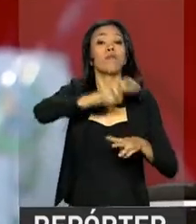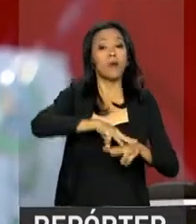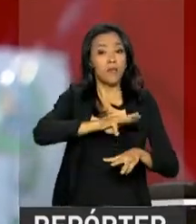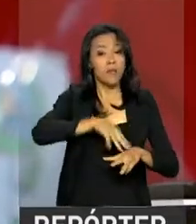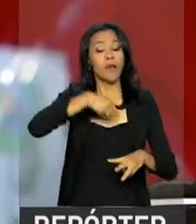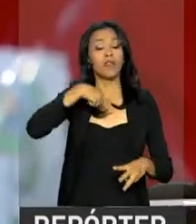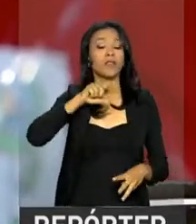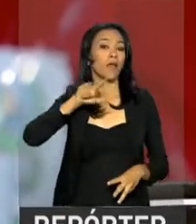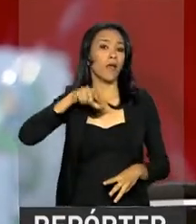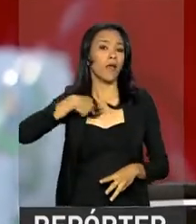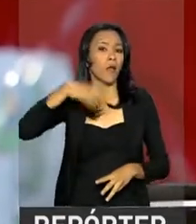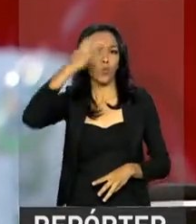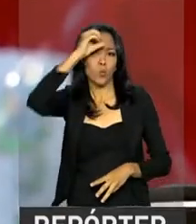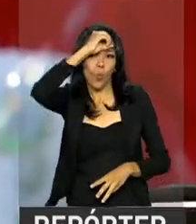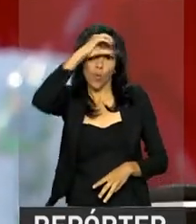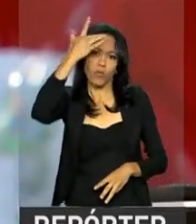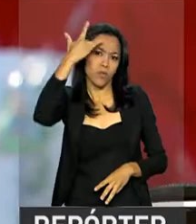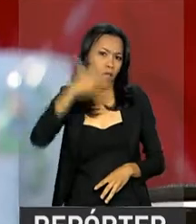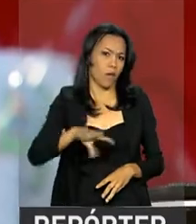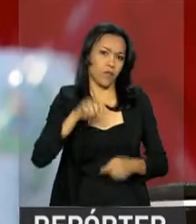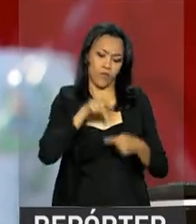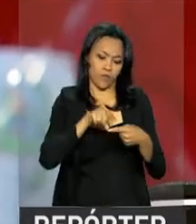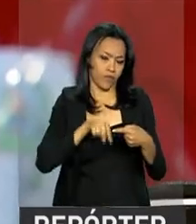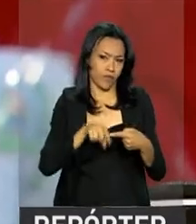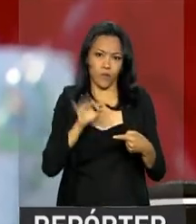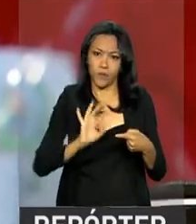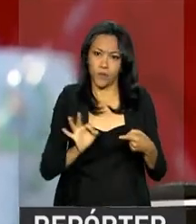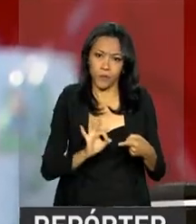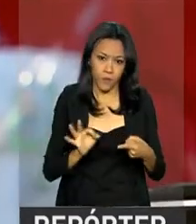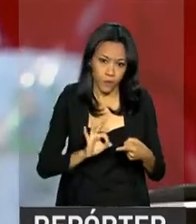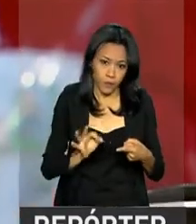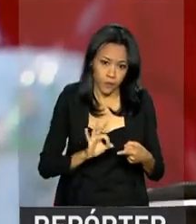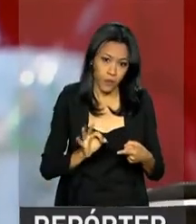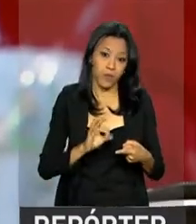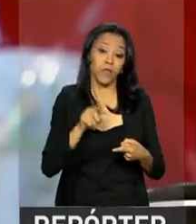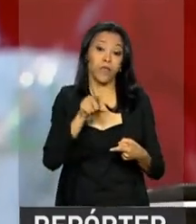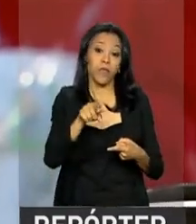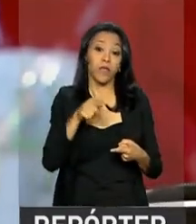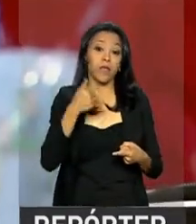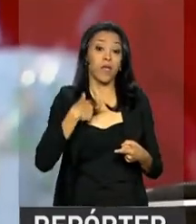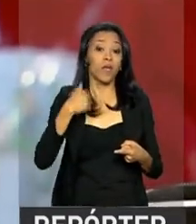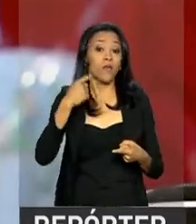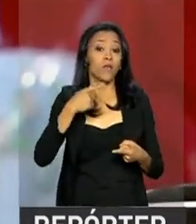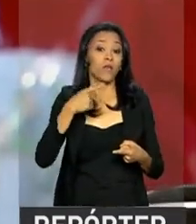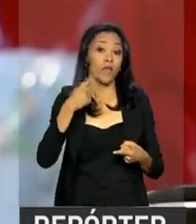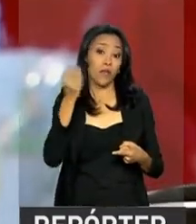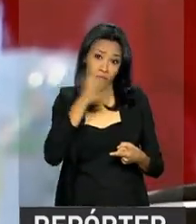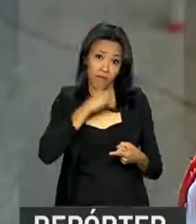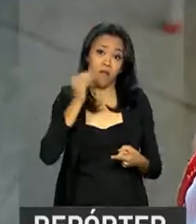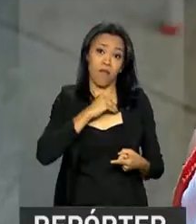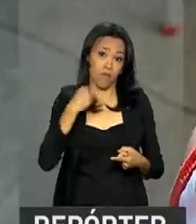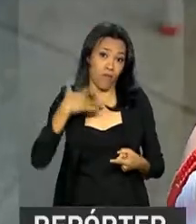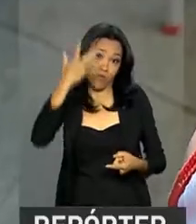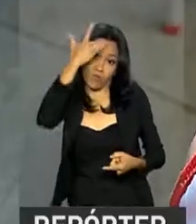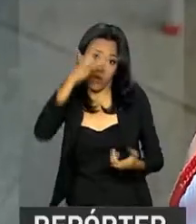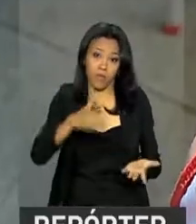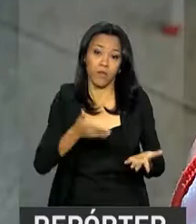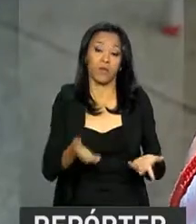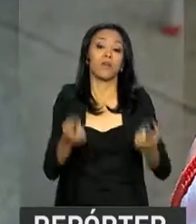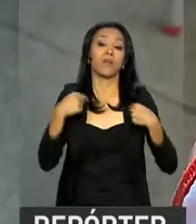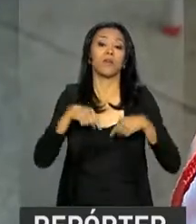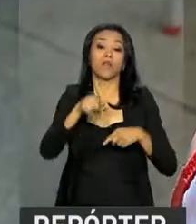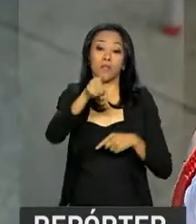ela ainda não sabia dividir e quando esta tinha baixa de imagem eu fiquei muito clara quem diria o bom desempenho